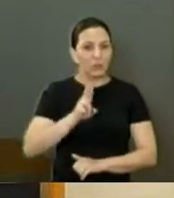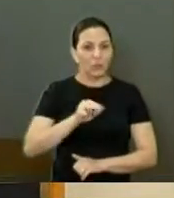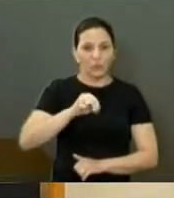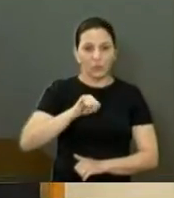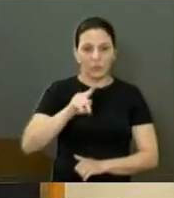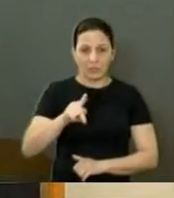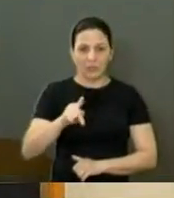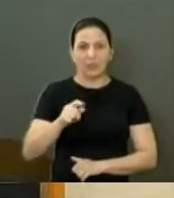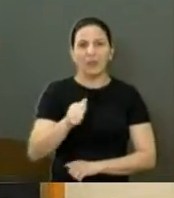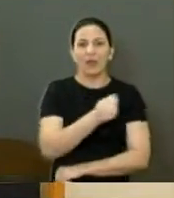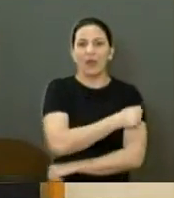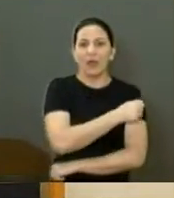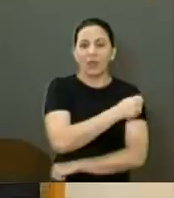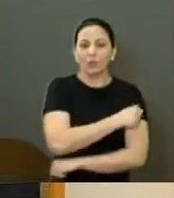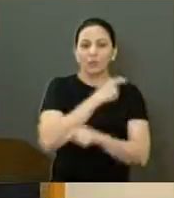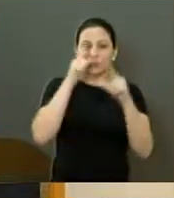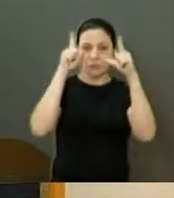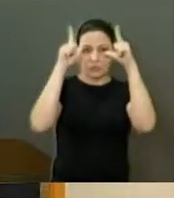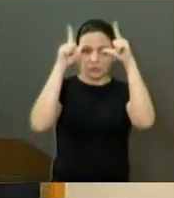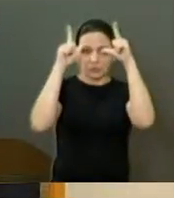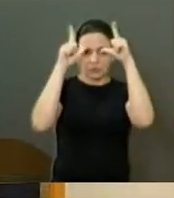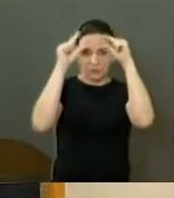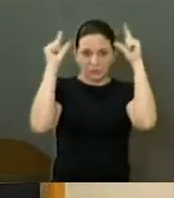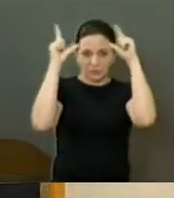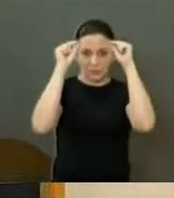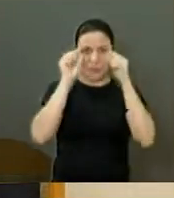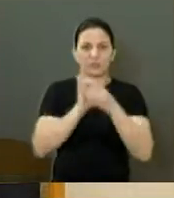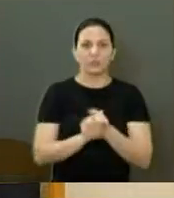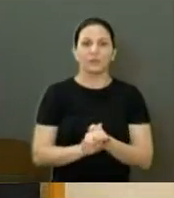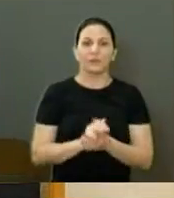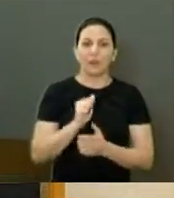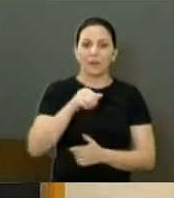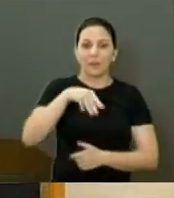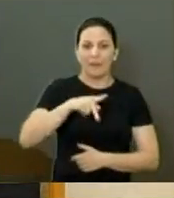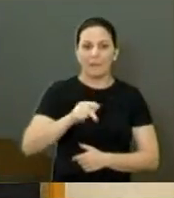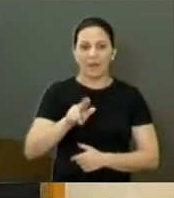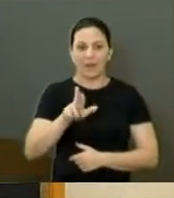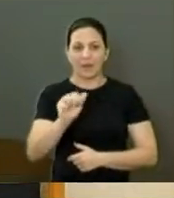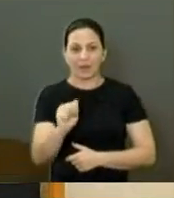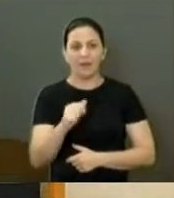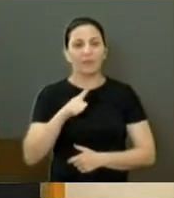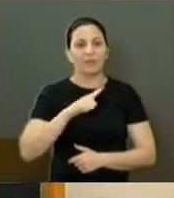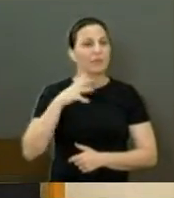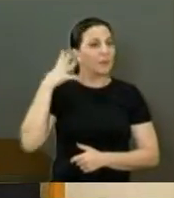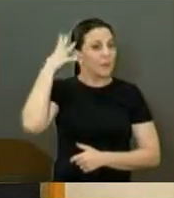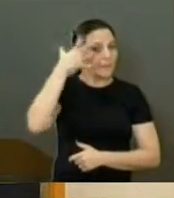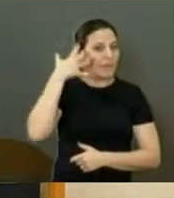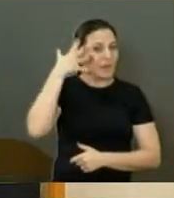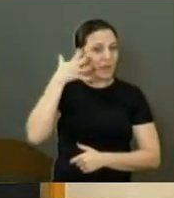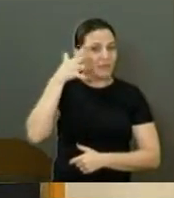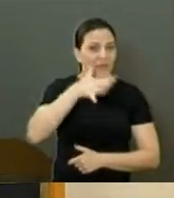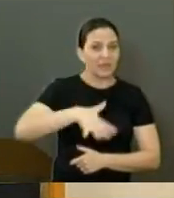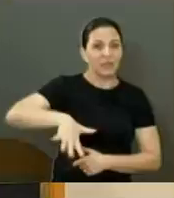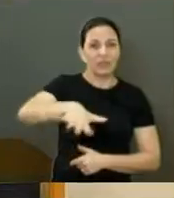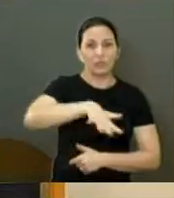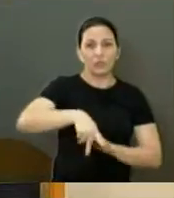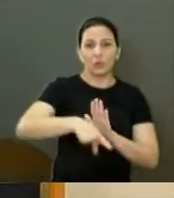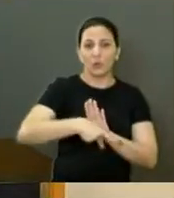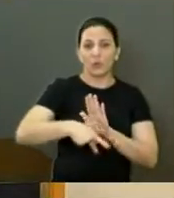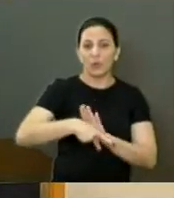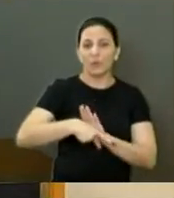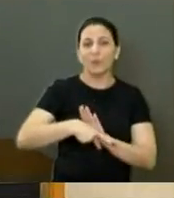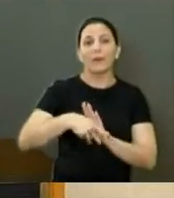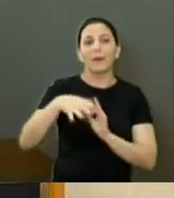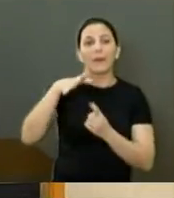para estudantes de enfermagem. A Ampara incluiu a realização de uma palestra na região, na nossa vizinha